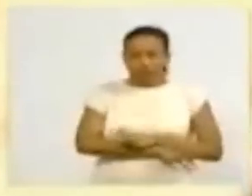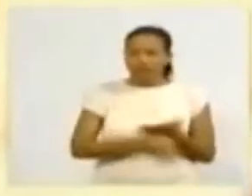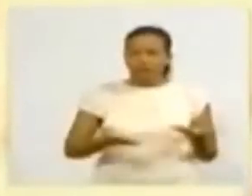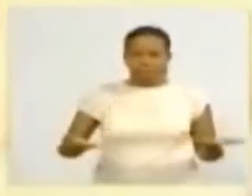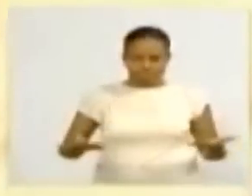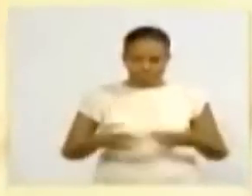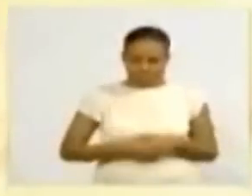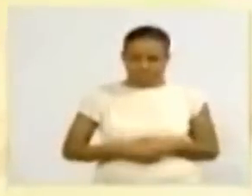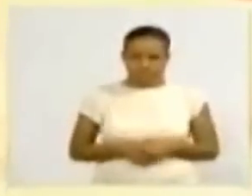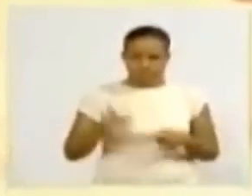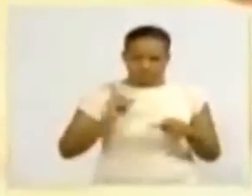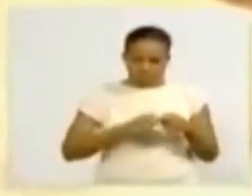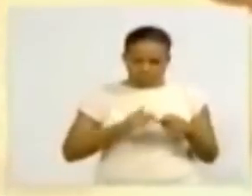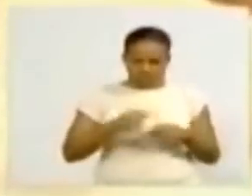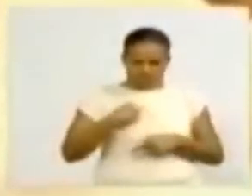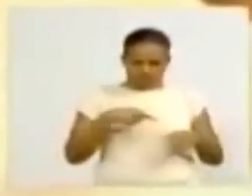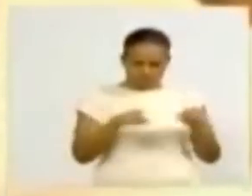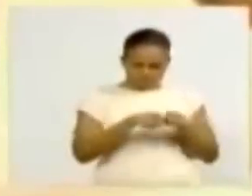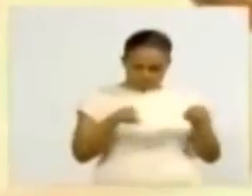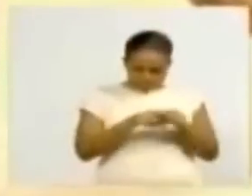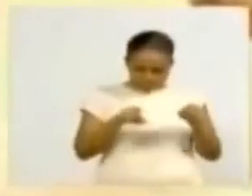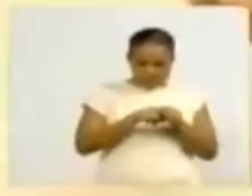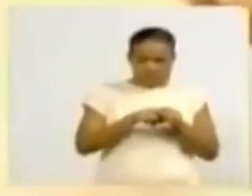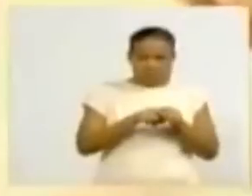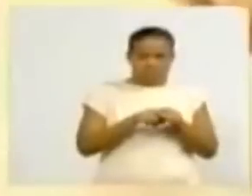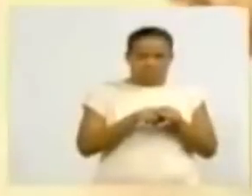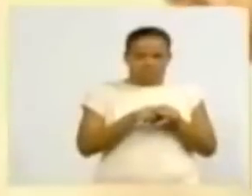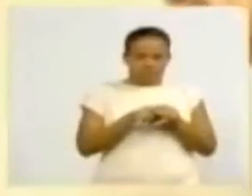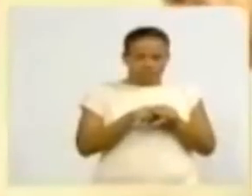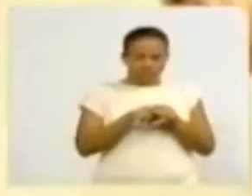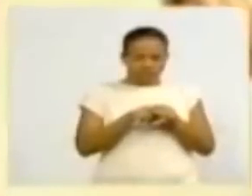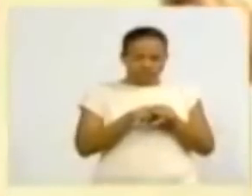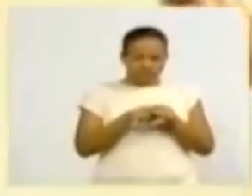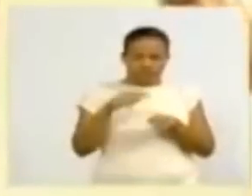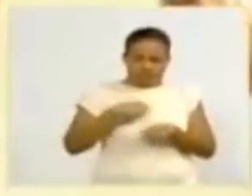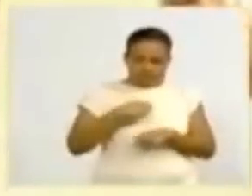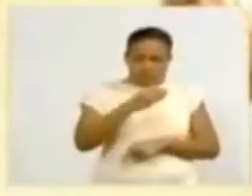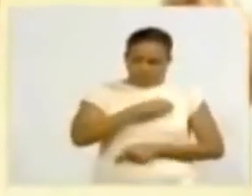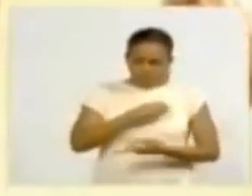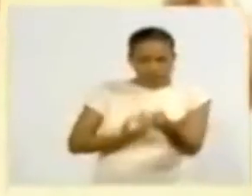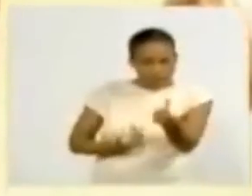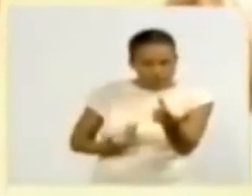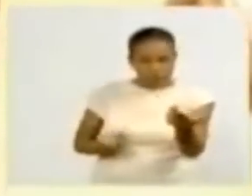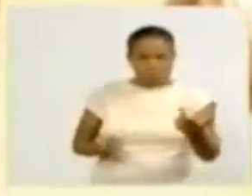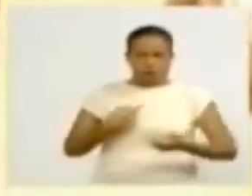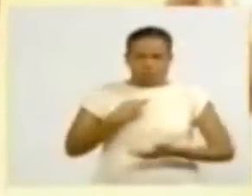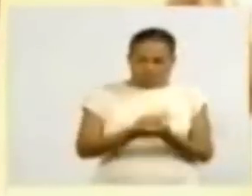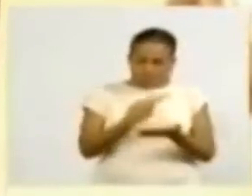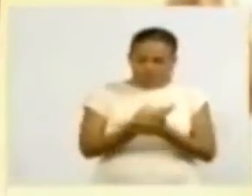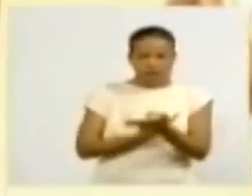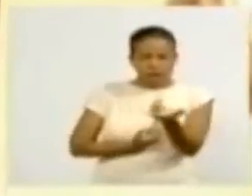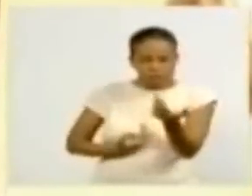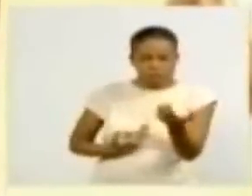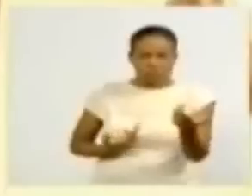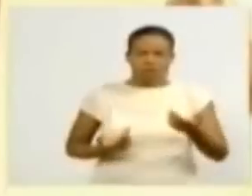aprendi. Porque eu também posso ser considerado um caso perdido.